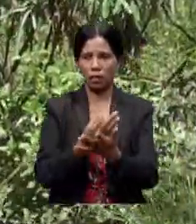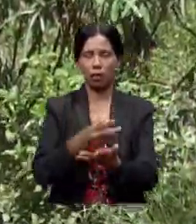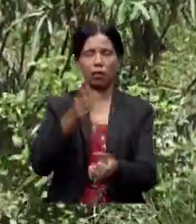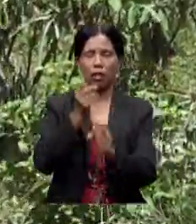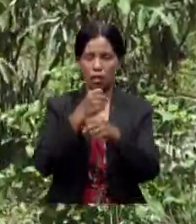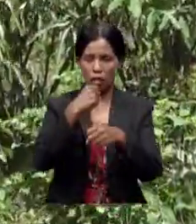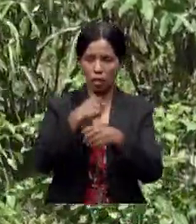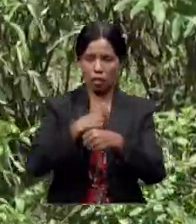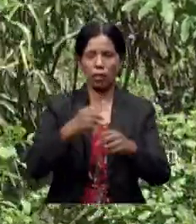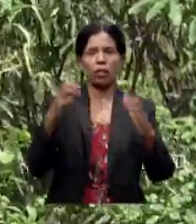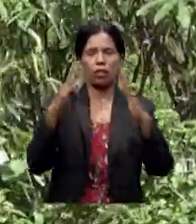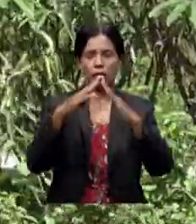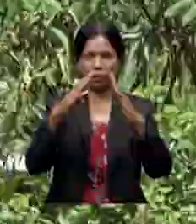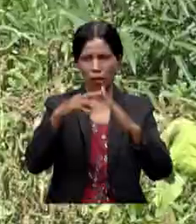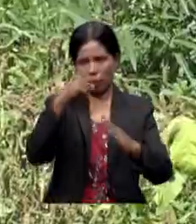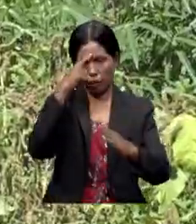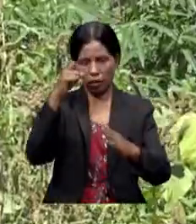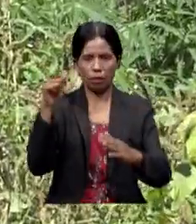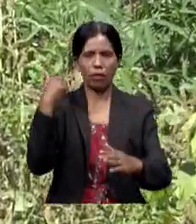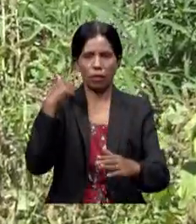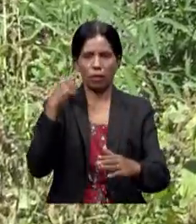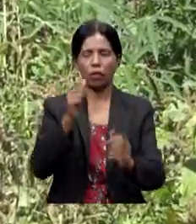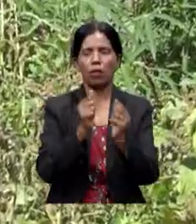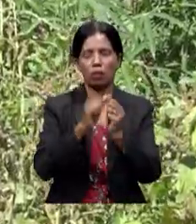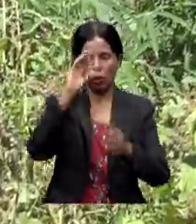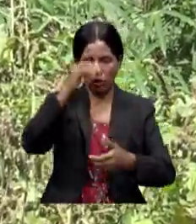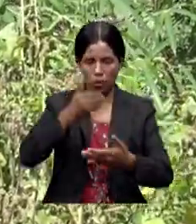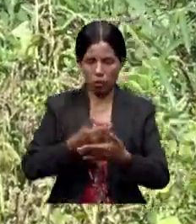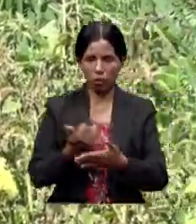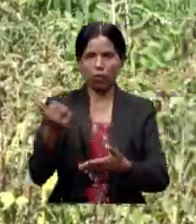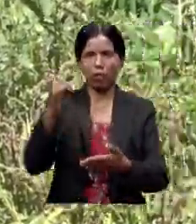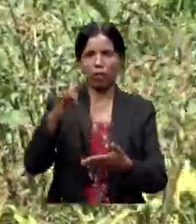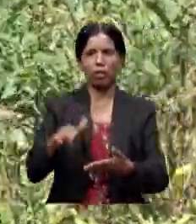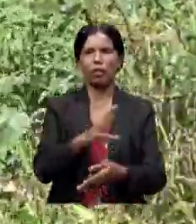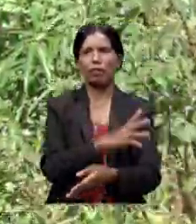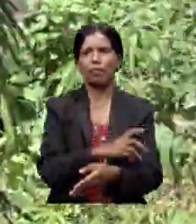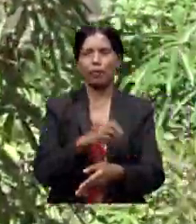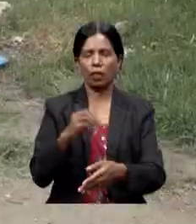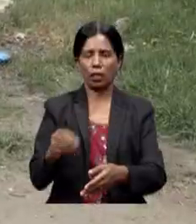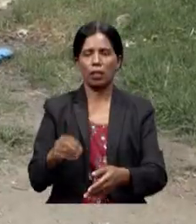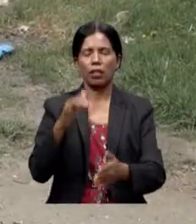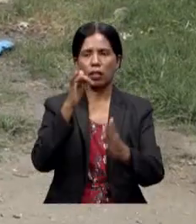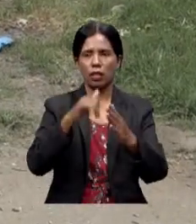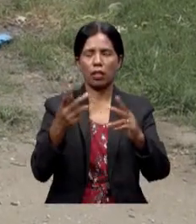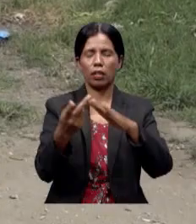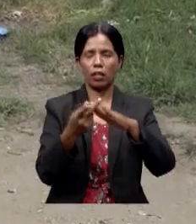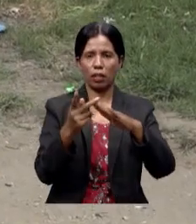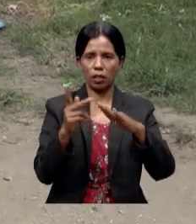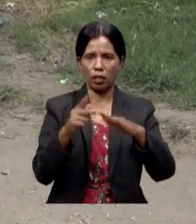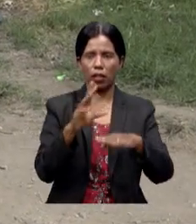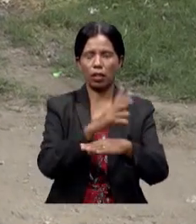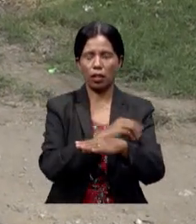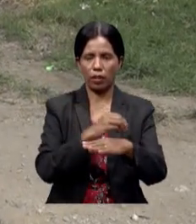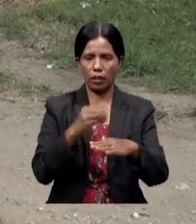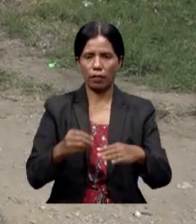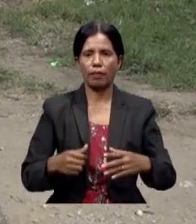uma tambane tio Filomena Pereira honi oan sira paciência hamahangan na fatin iha uma